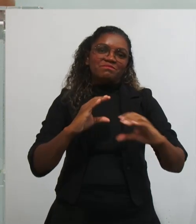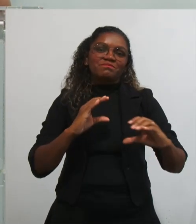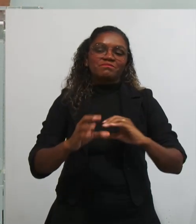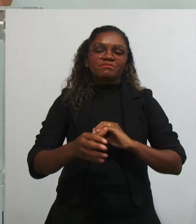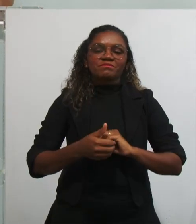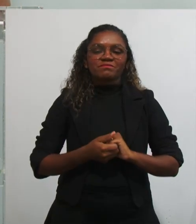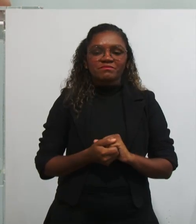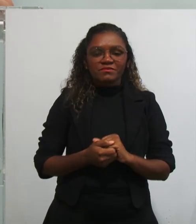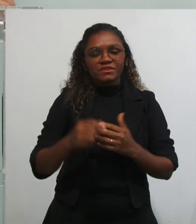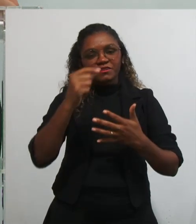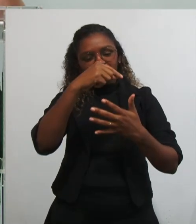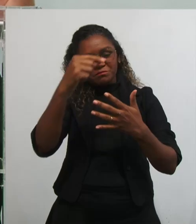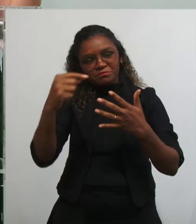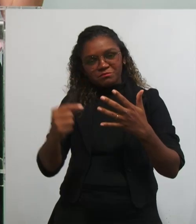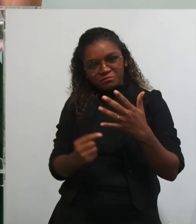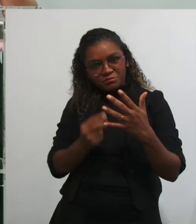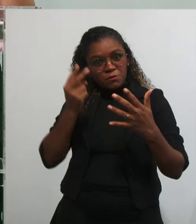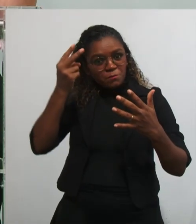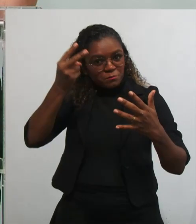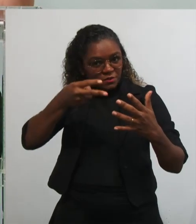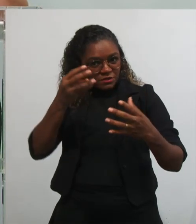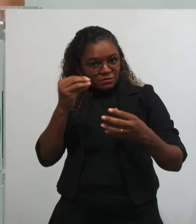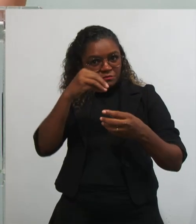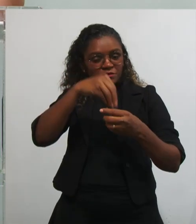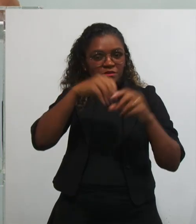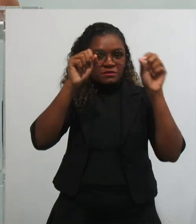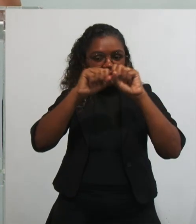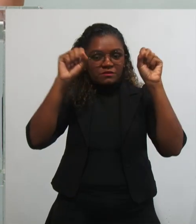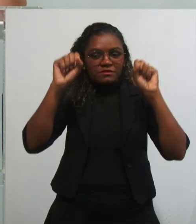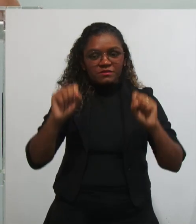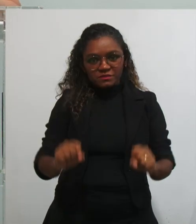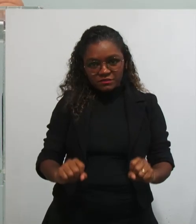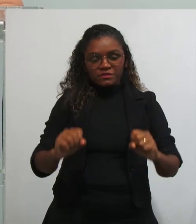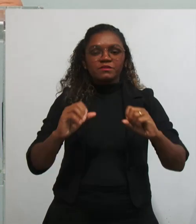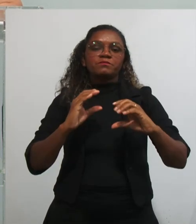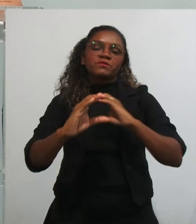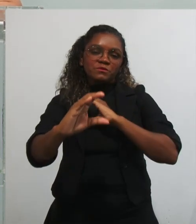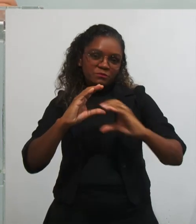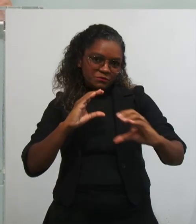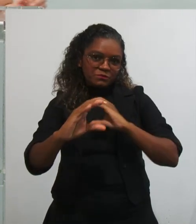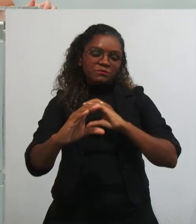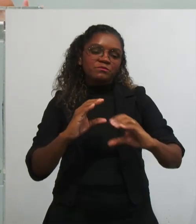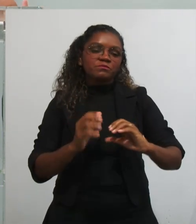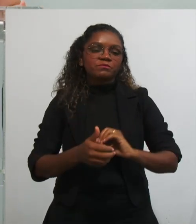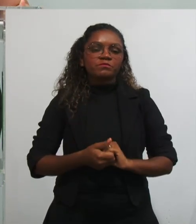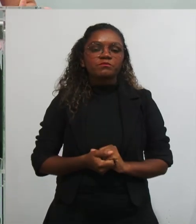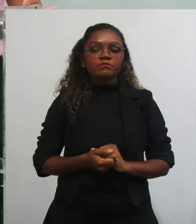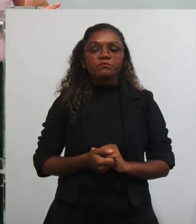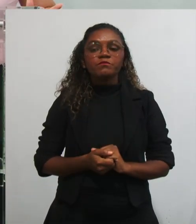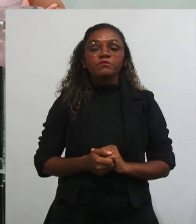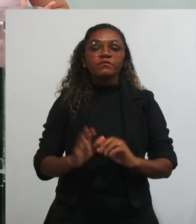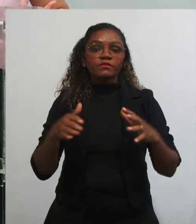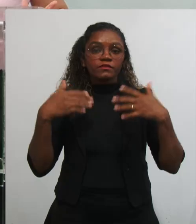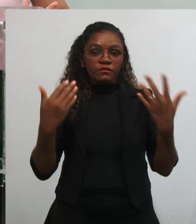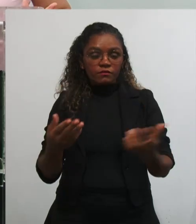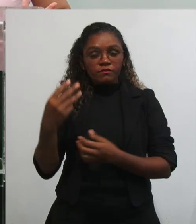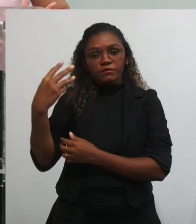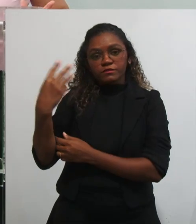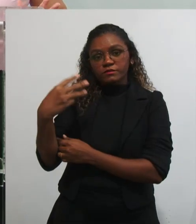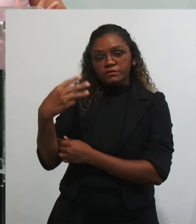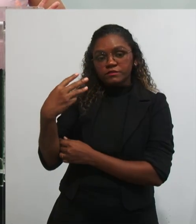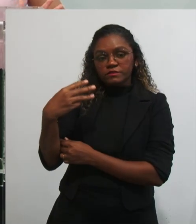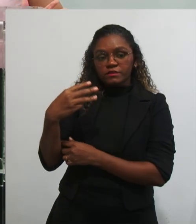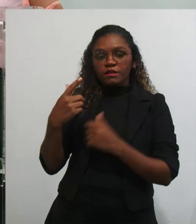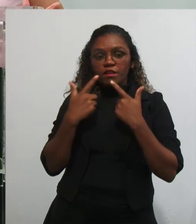desses elementos, né, que compõem esse sistema de comunicação. Bom, a outra concepção de